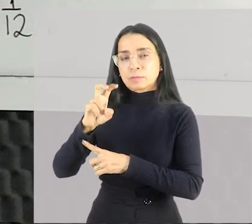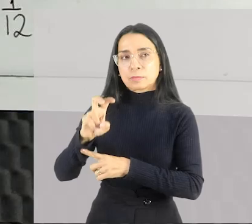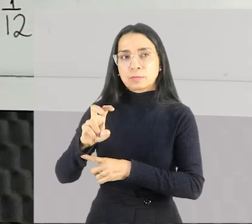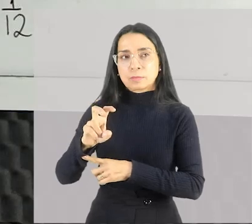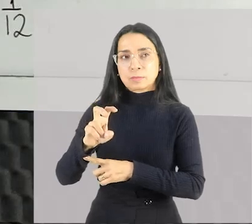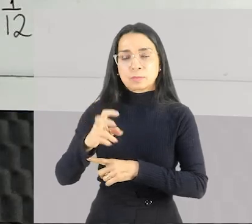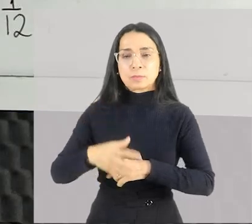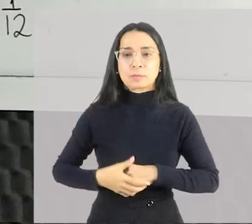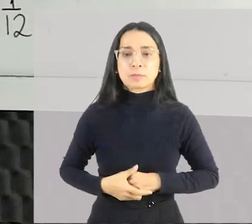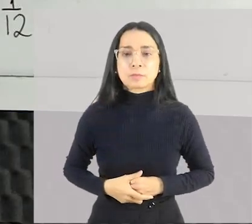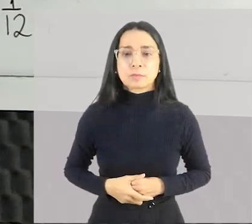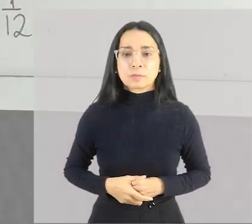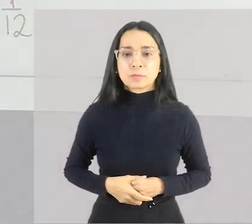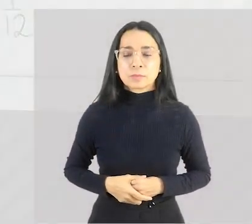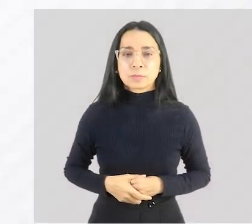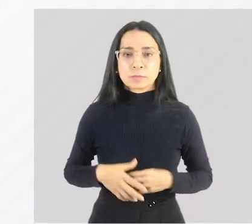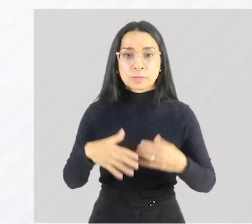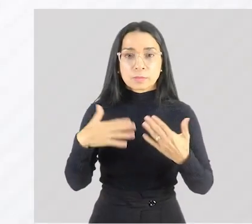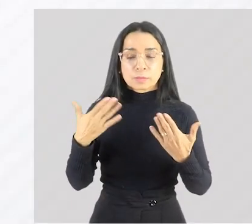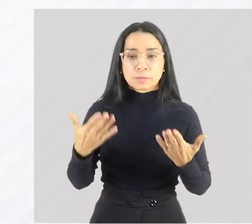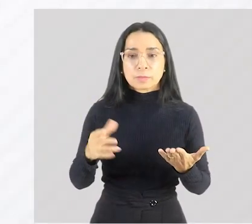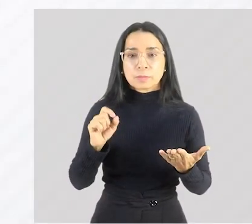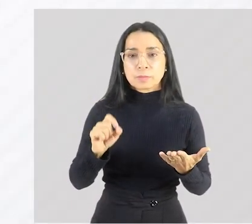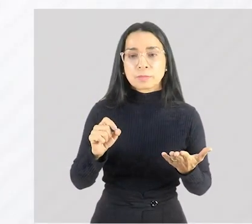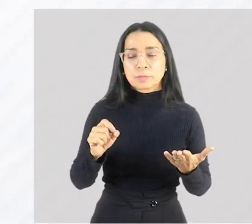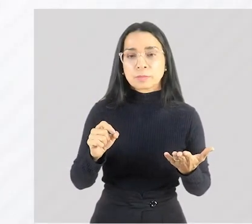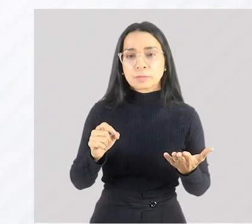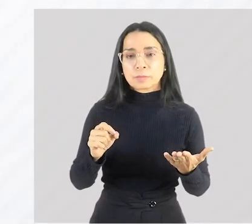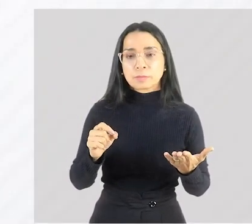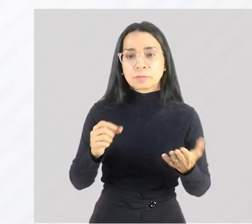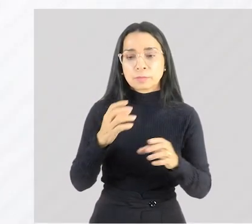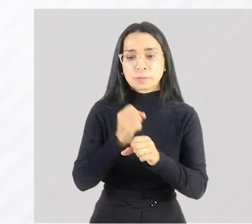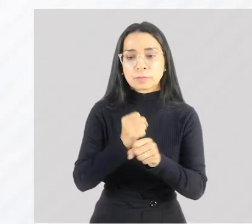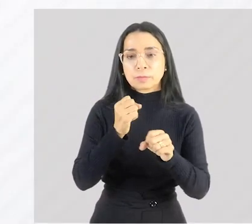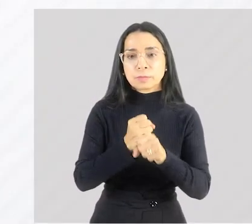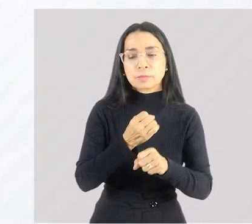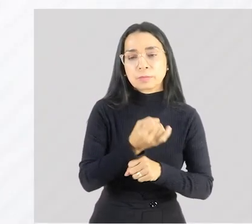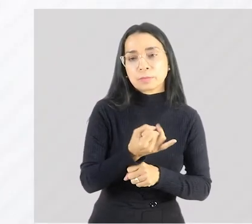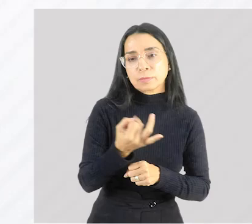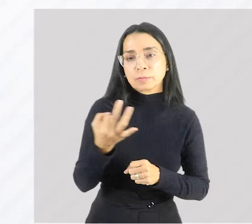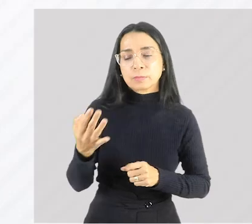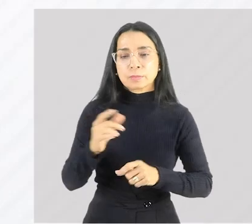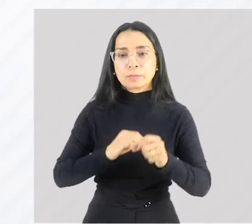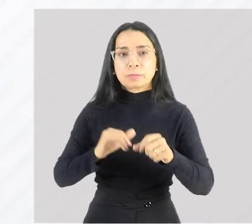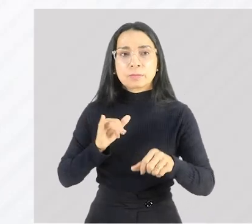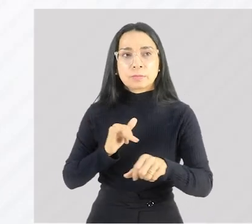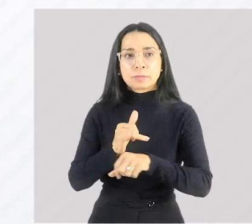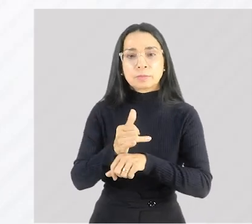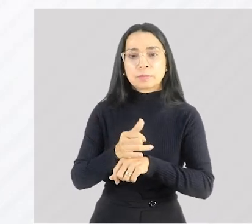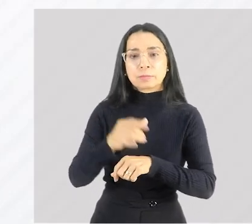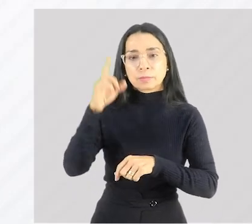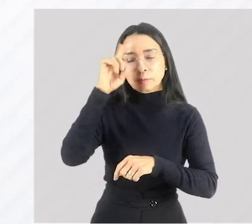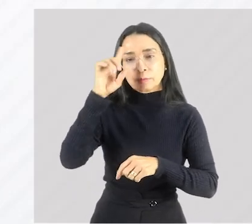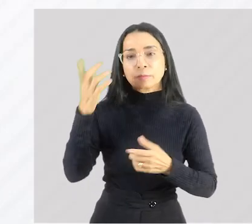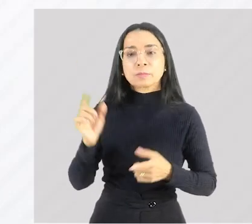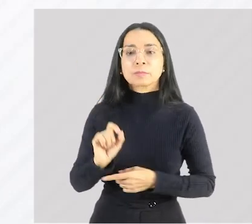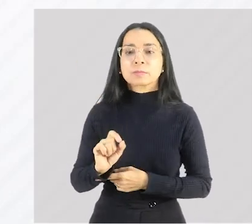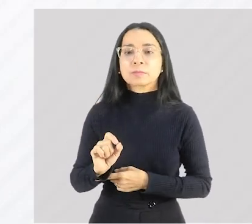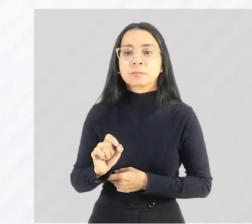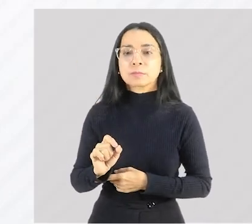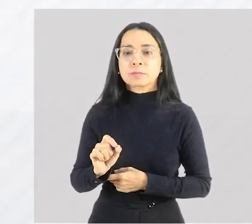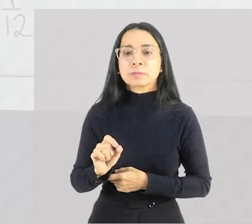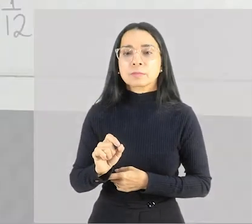0,325 certo então a probabilidade dele faltar nesse dia que foi marcado